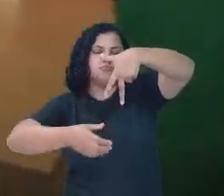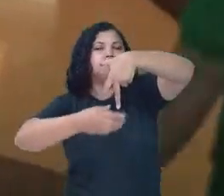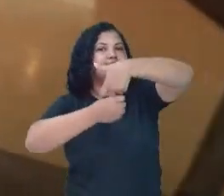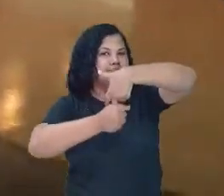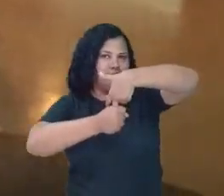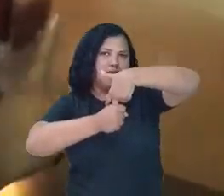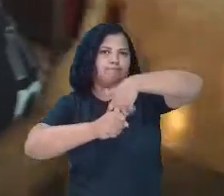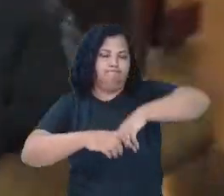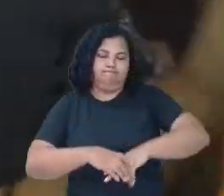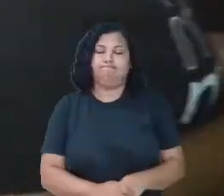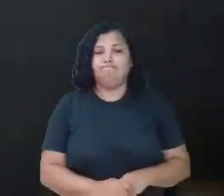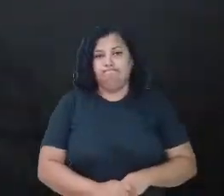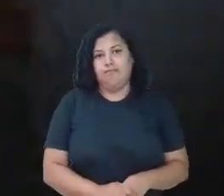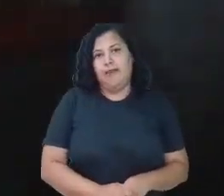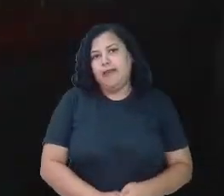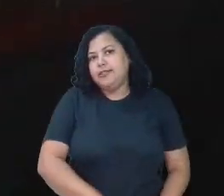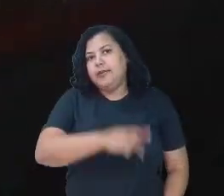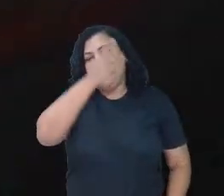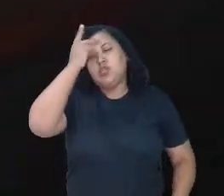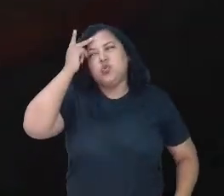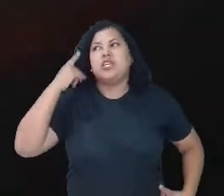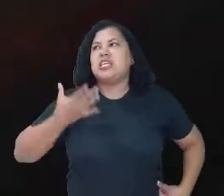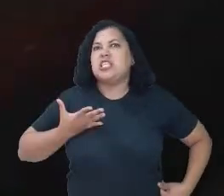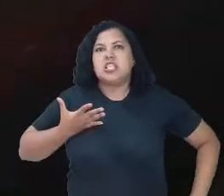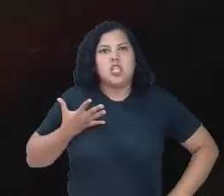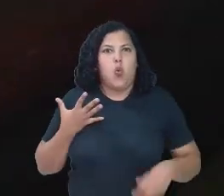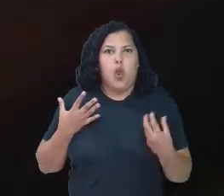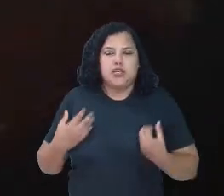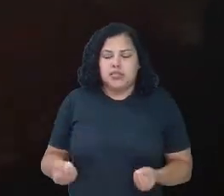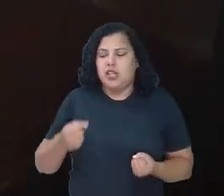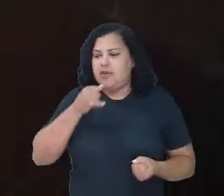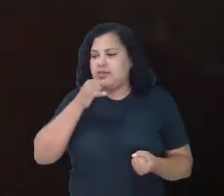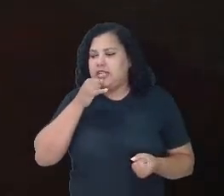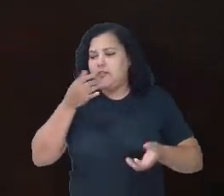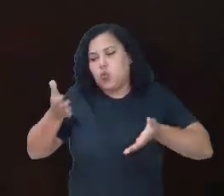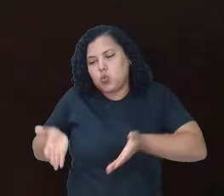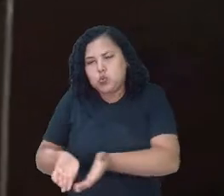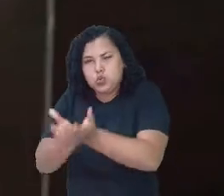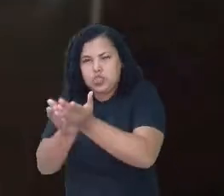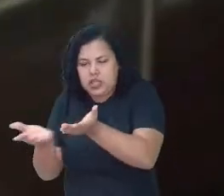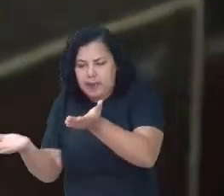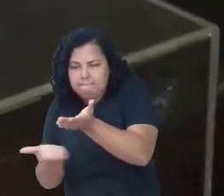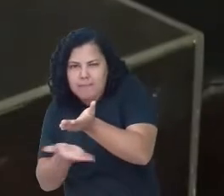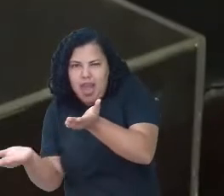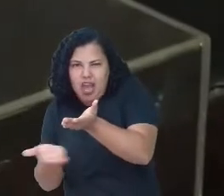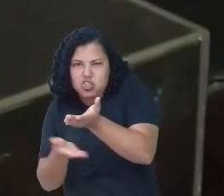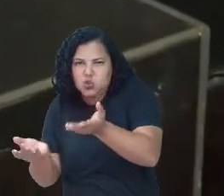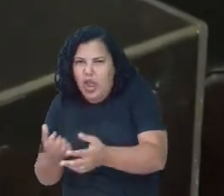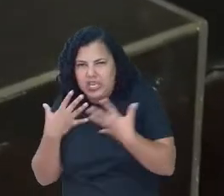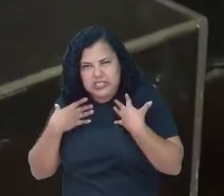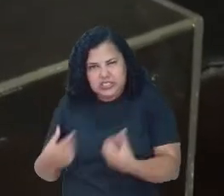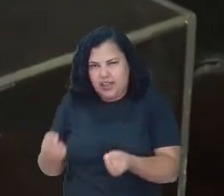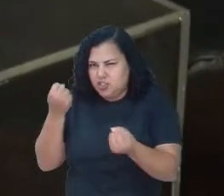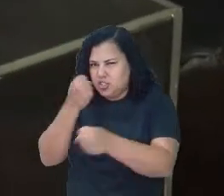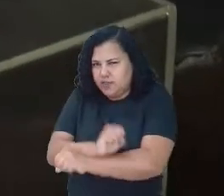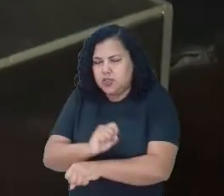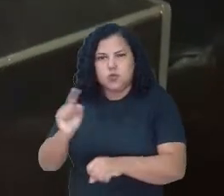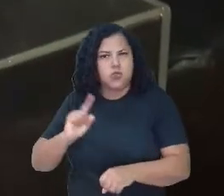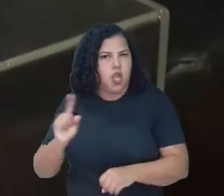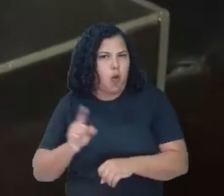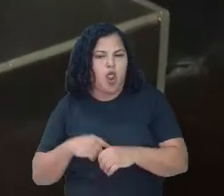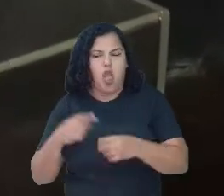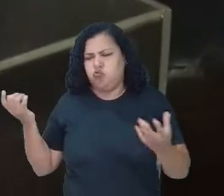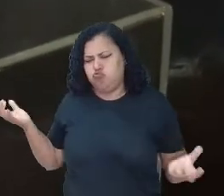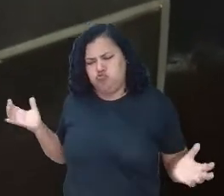Normalmente pessoas que de alguma forma se rebelavam dentro dos porões dos navios. Porque a gente tem a ideia que eles vinham todos certinhos, não.